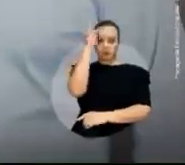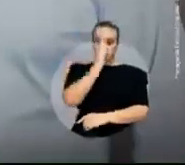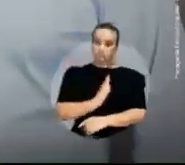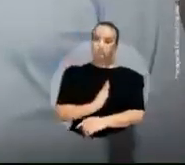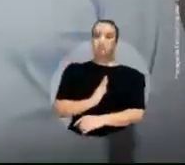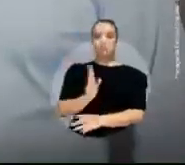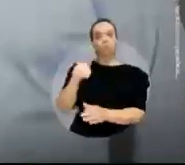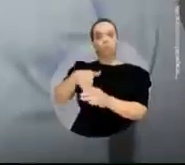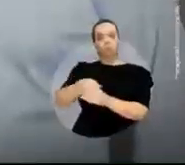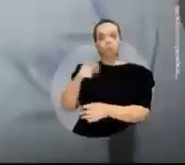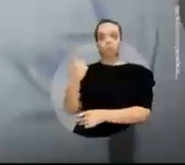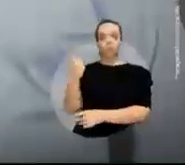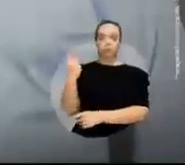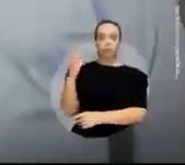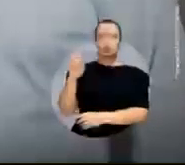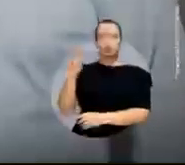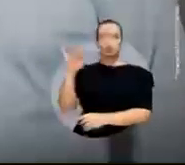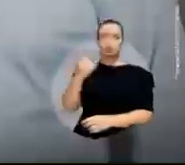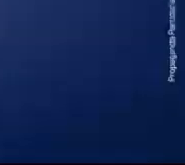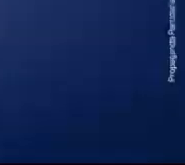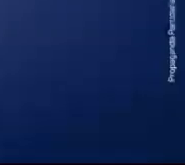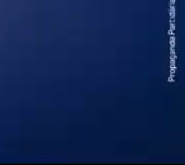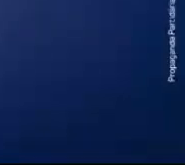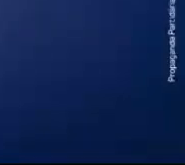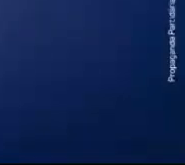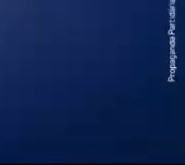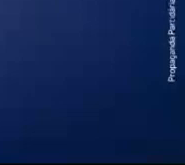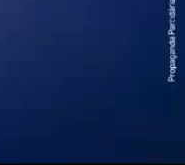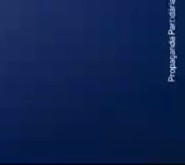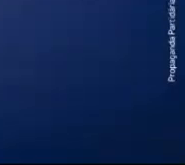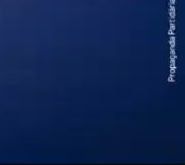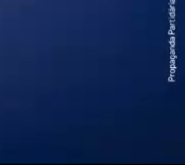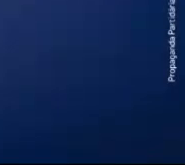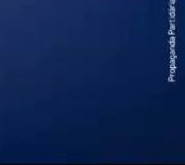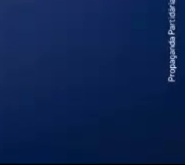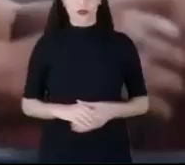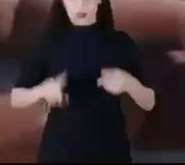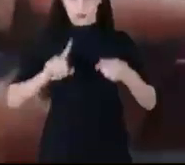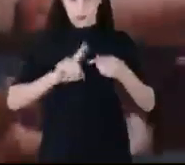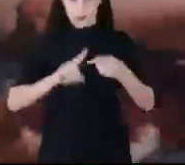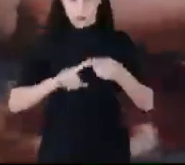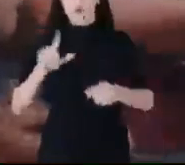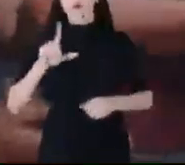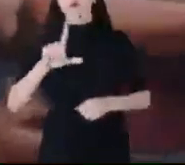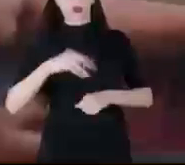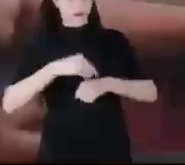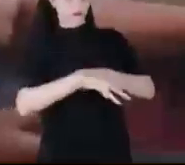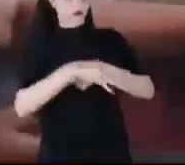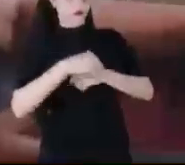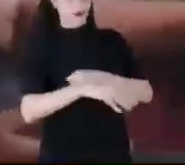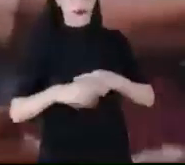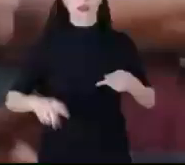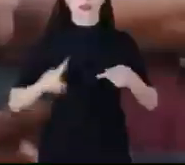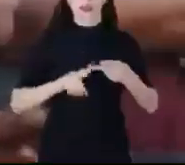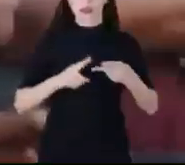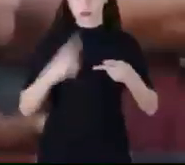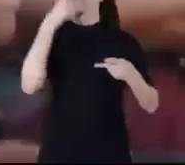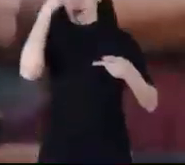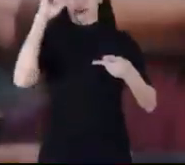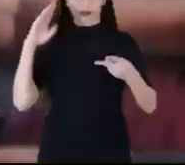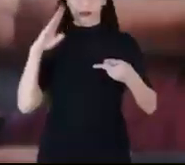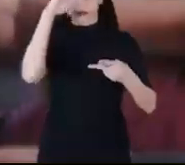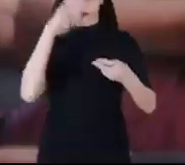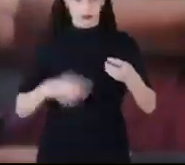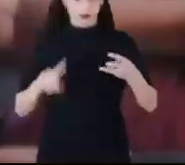prefeito do Brasil. Vote 12, Elvis governador. Viva São Paulo! é cria do Lula. O outro